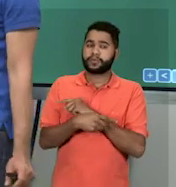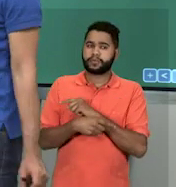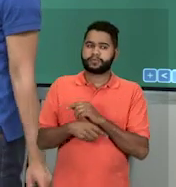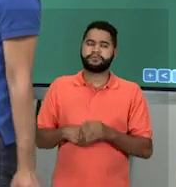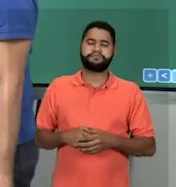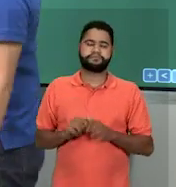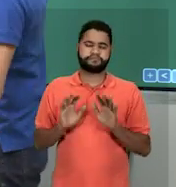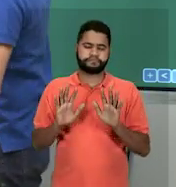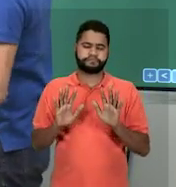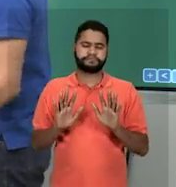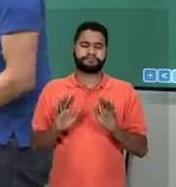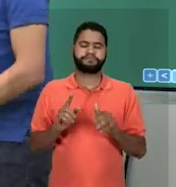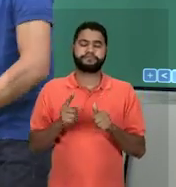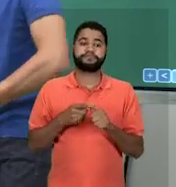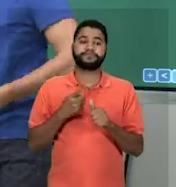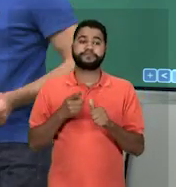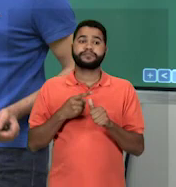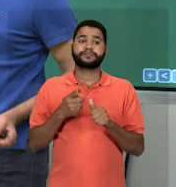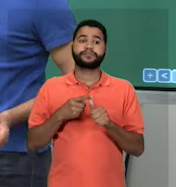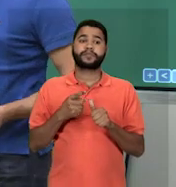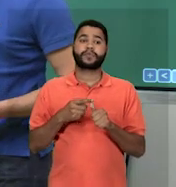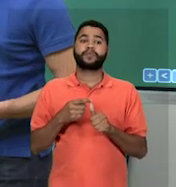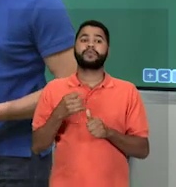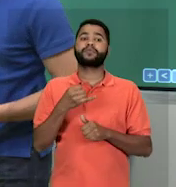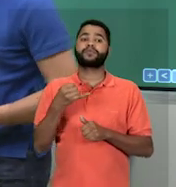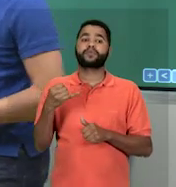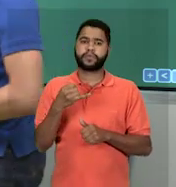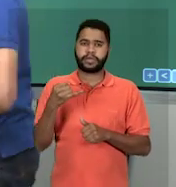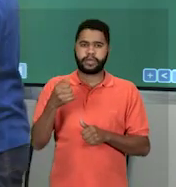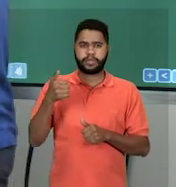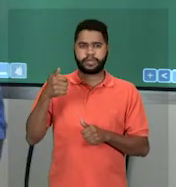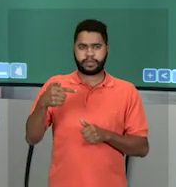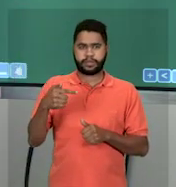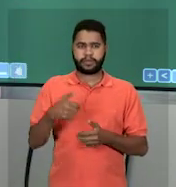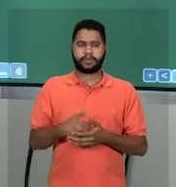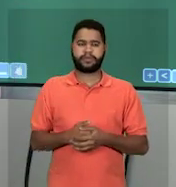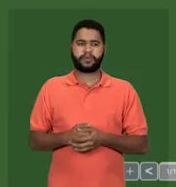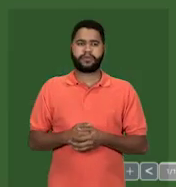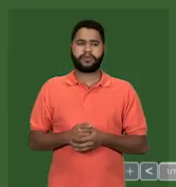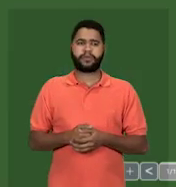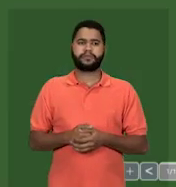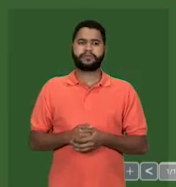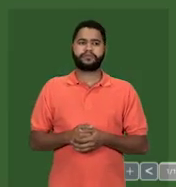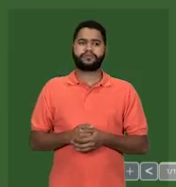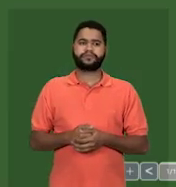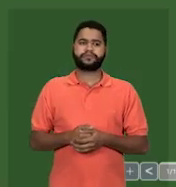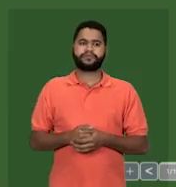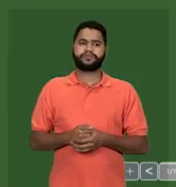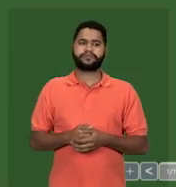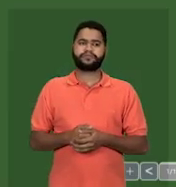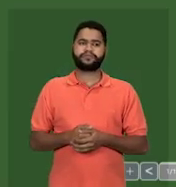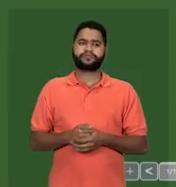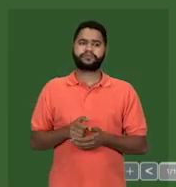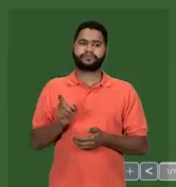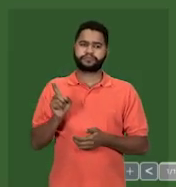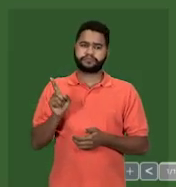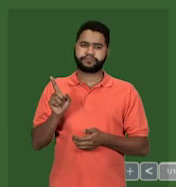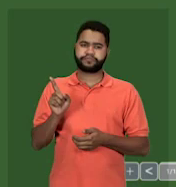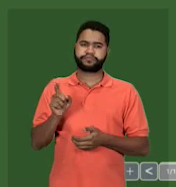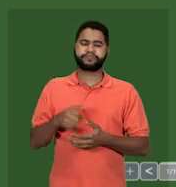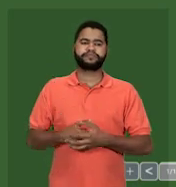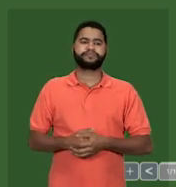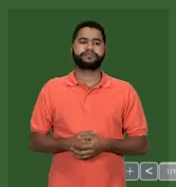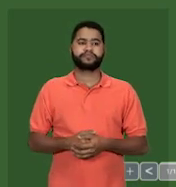x Então a primeira coisa tem que subtrair quanto 17 então vai ficar assim ó 2x